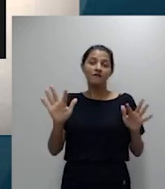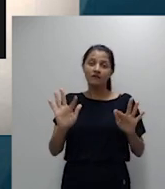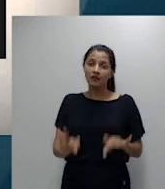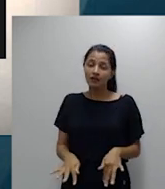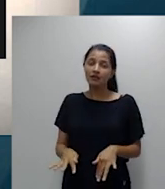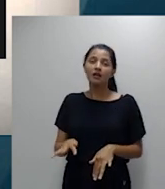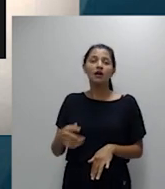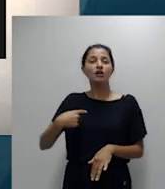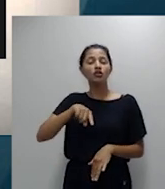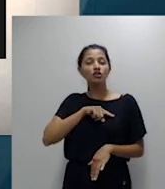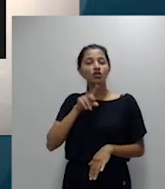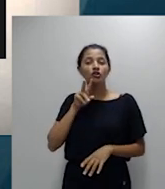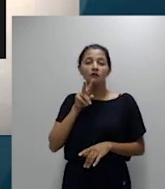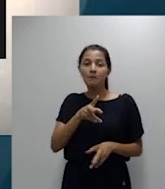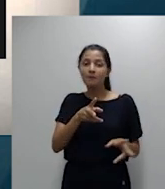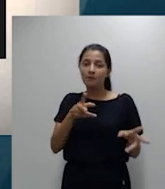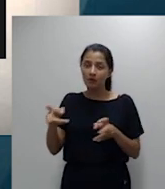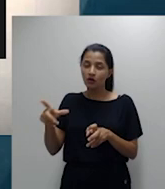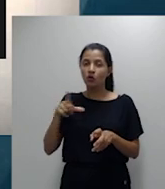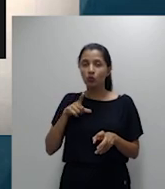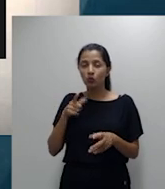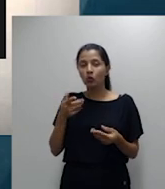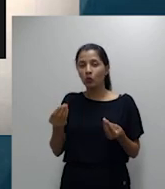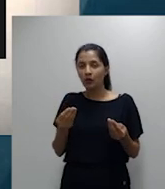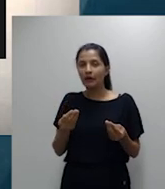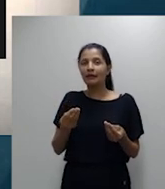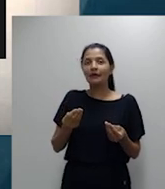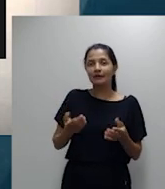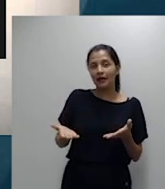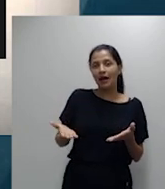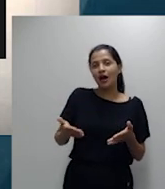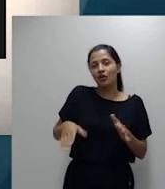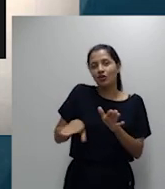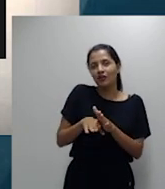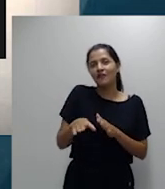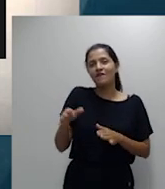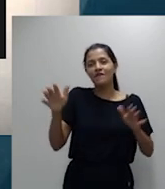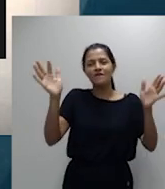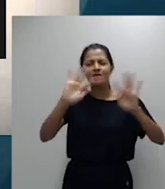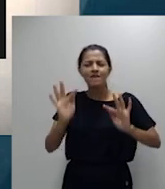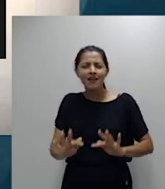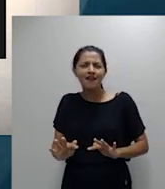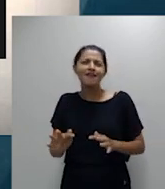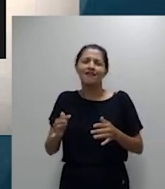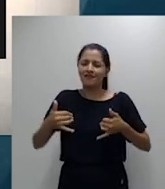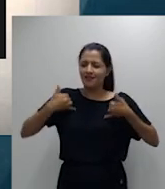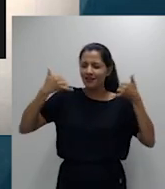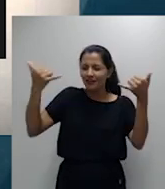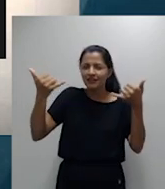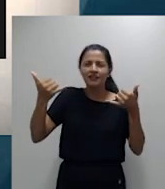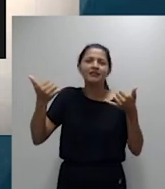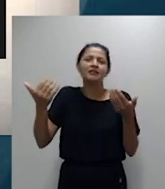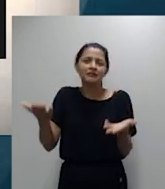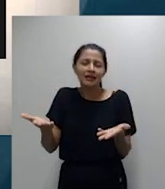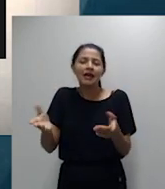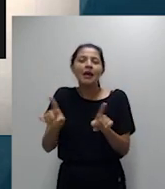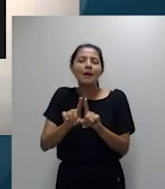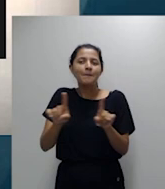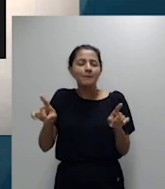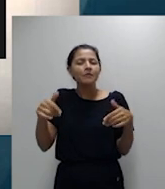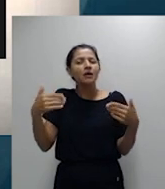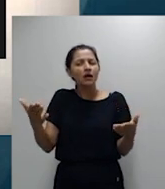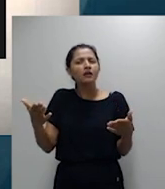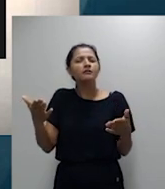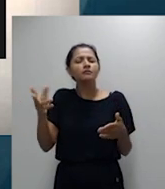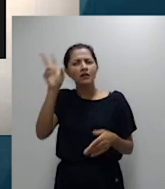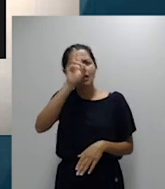Então nós vamos aqui que estamos chegando não fecha de felicidade Boas festas mas ficou muito patente